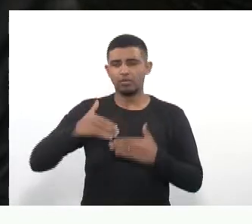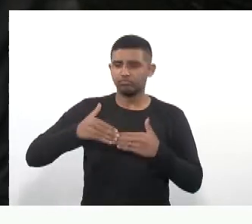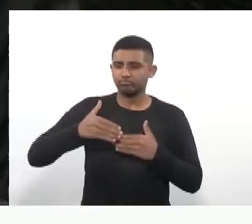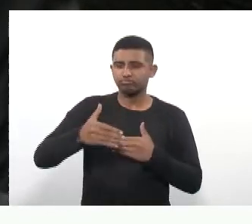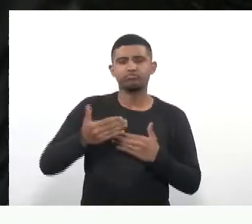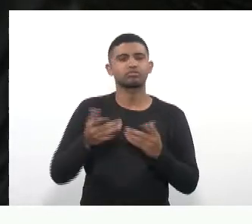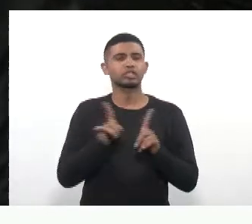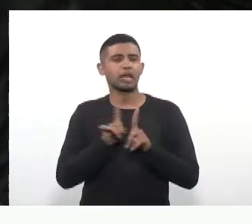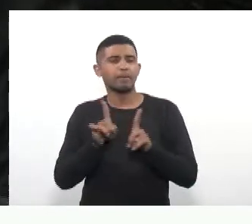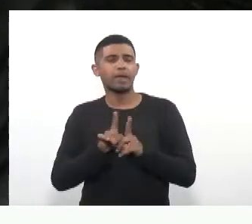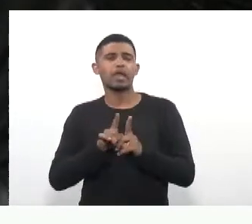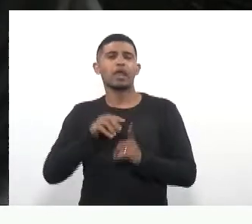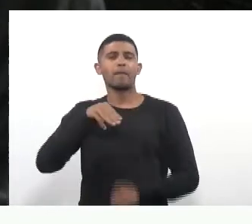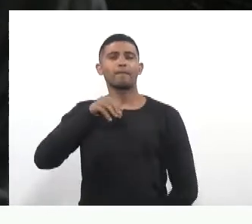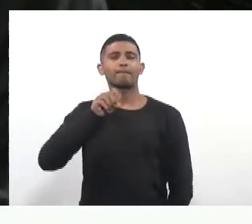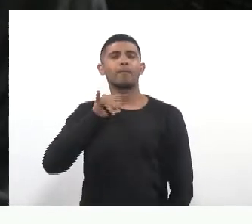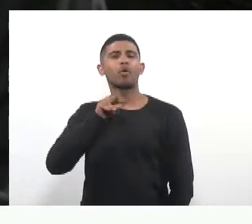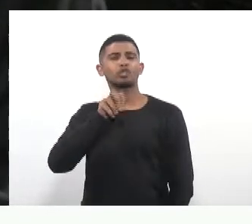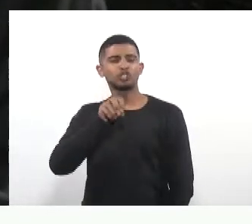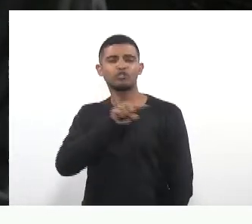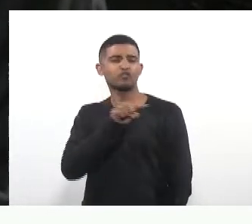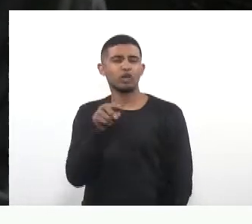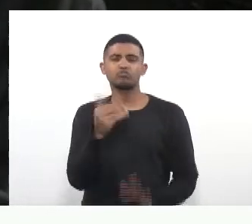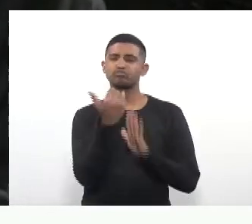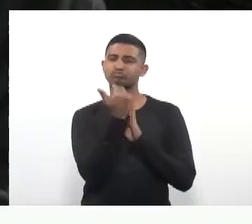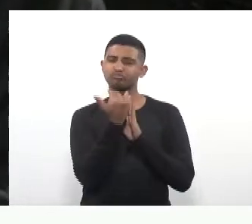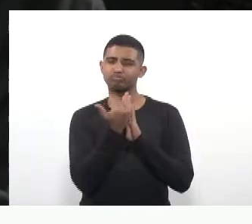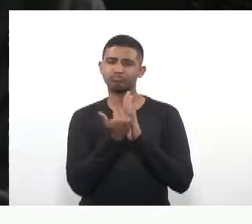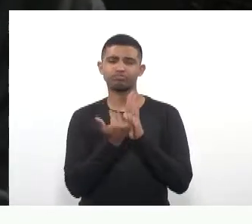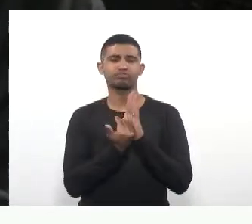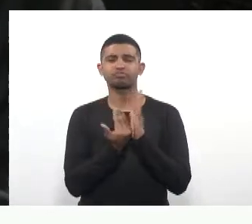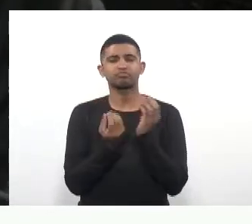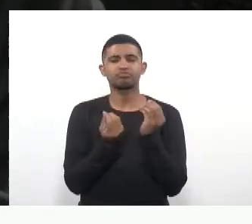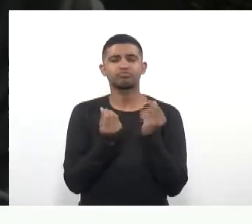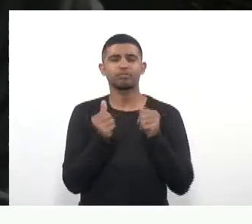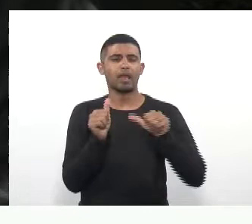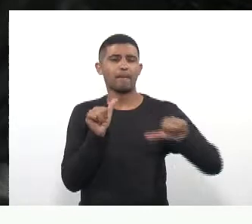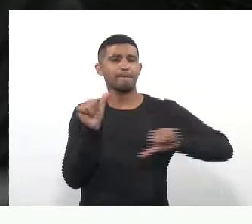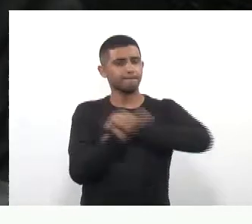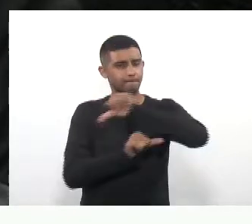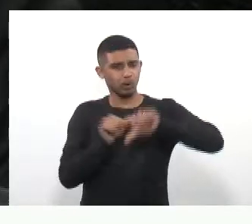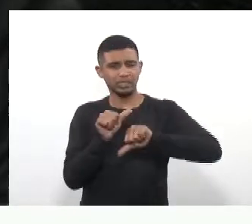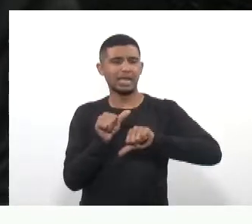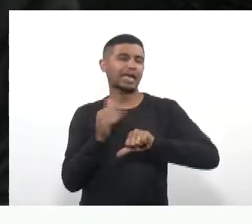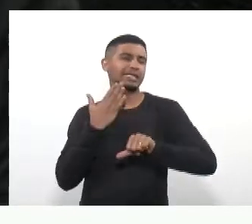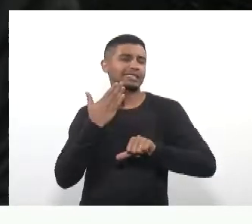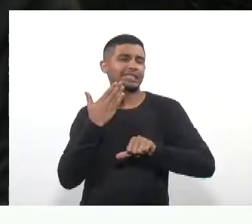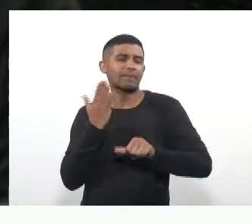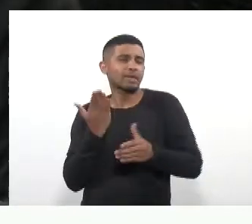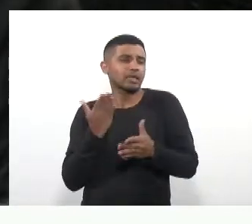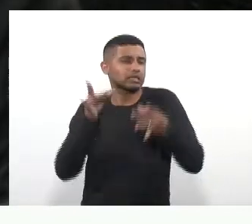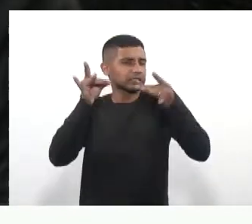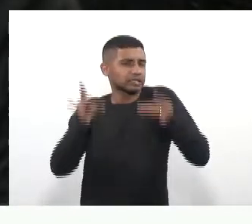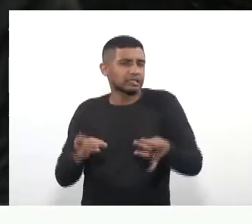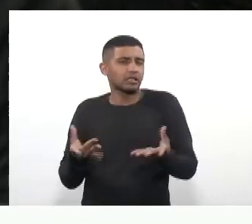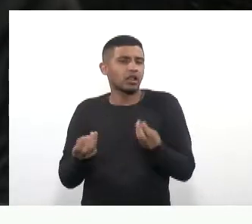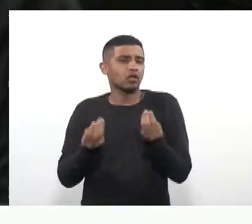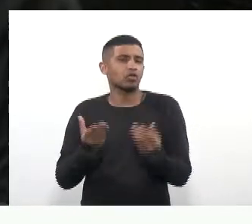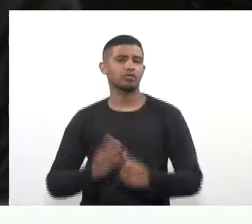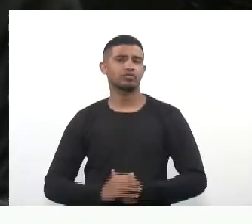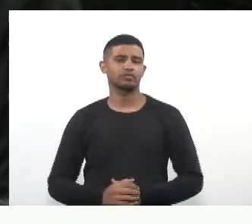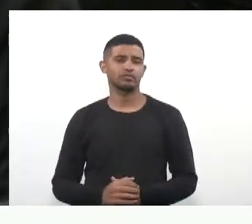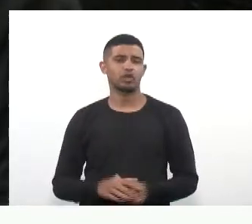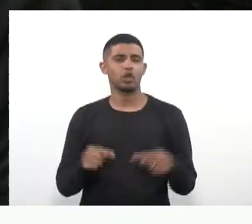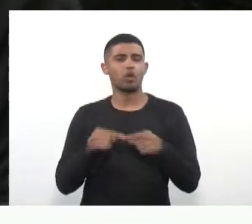andamento, as razões que levam a essa mudança, tal qual feita